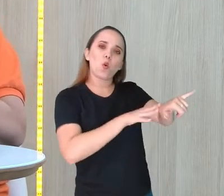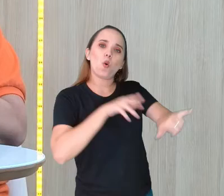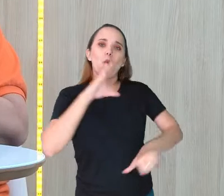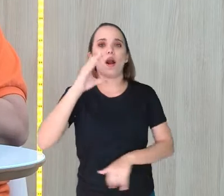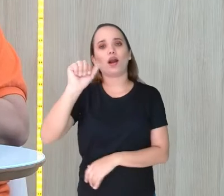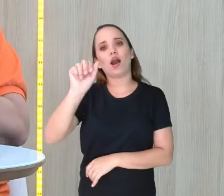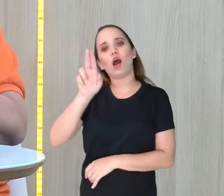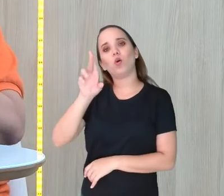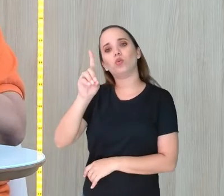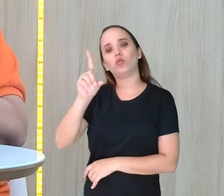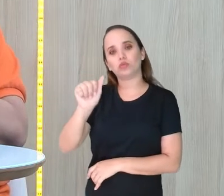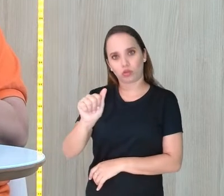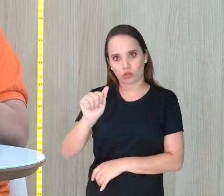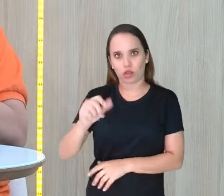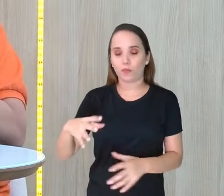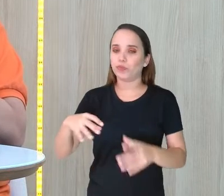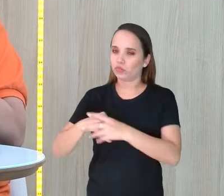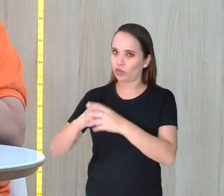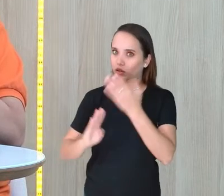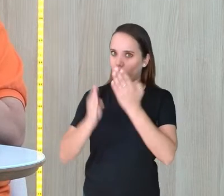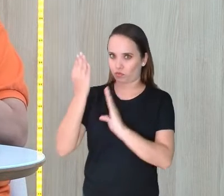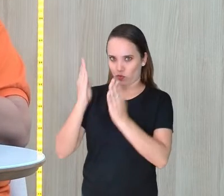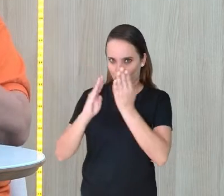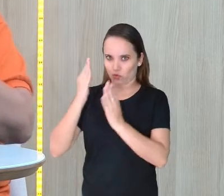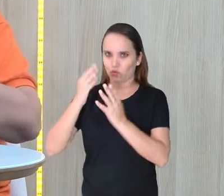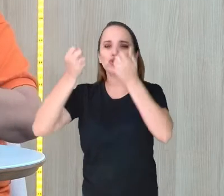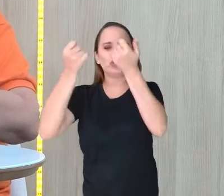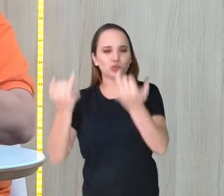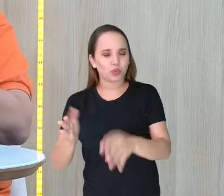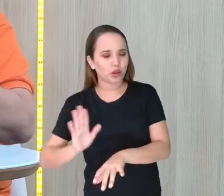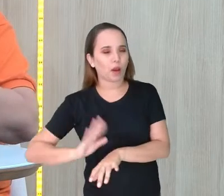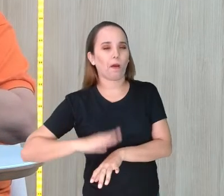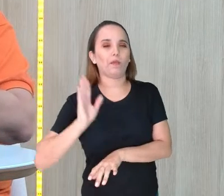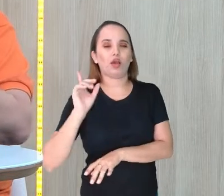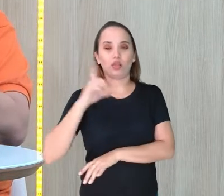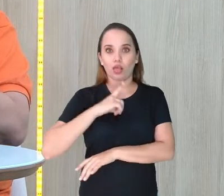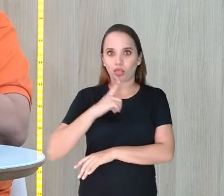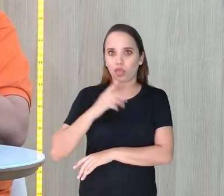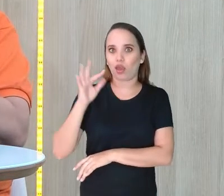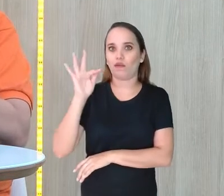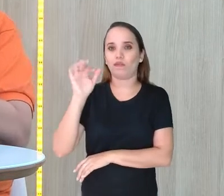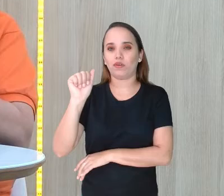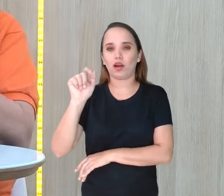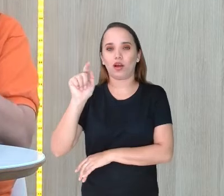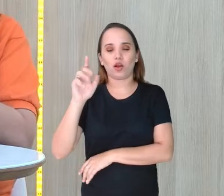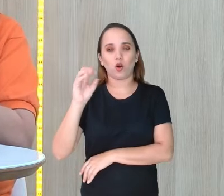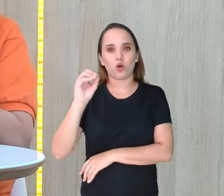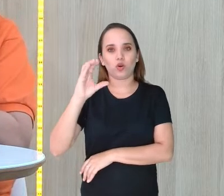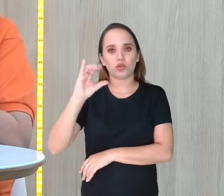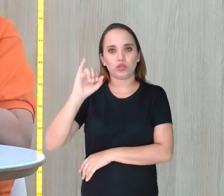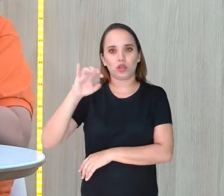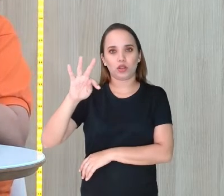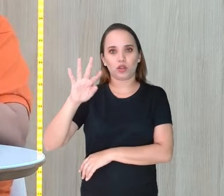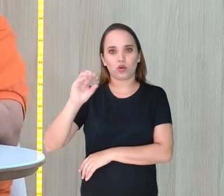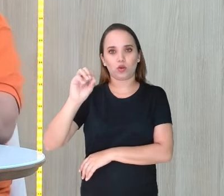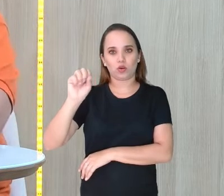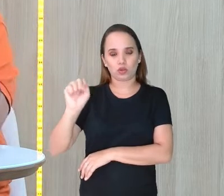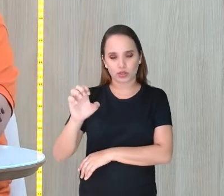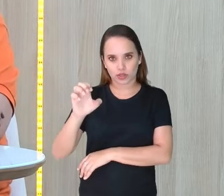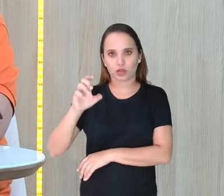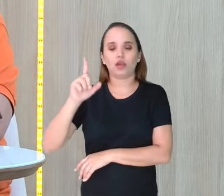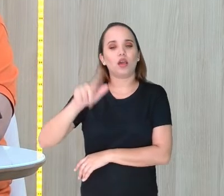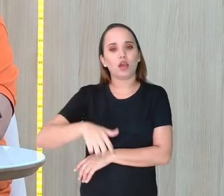da biologia, vai explicar isso muito bem, que é a fagocitose, ele vai começar a absorver, o próprio organismo vai começar a